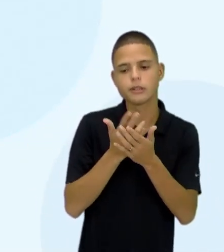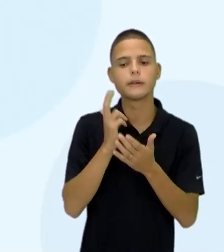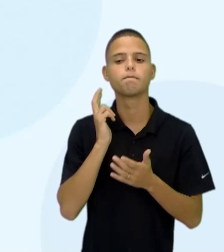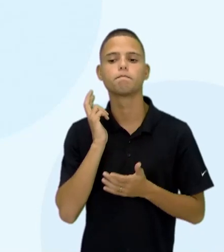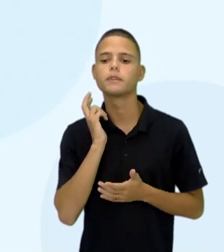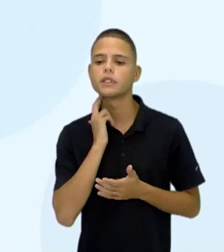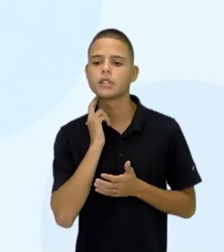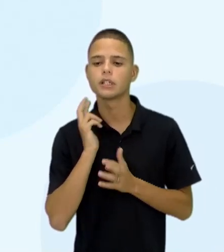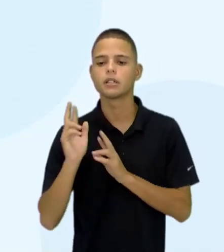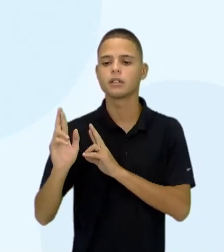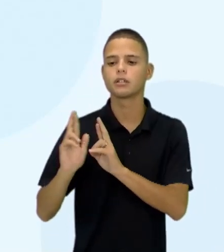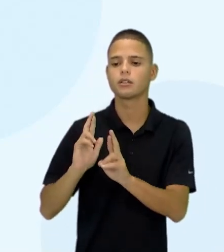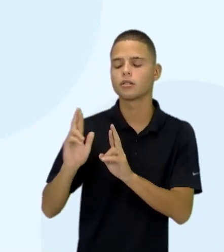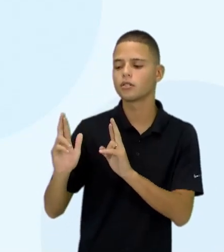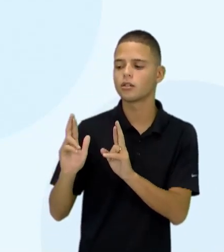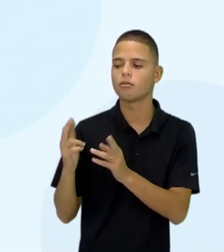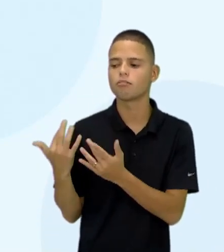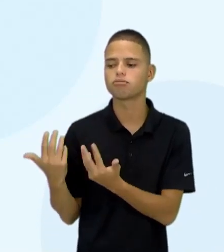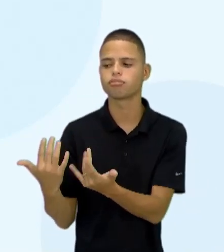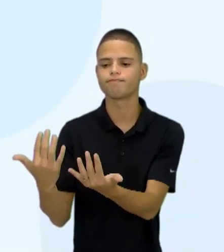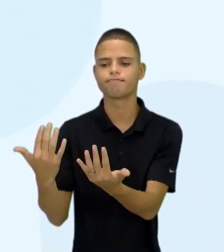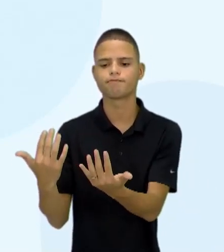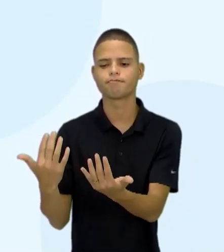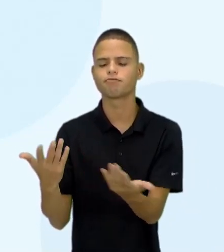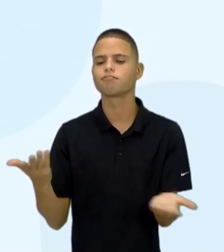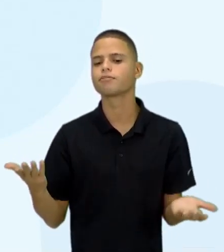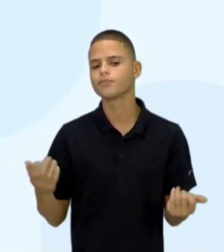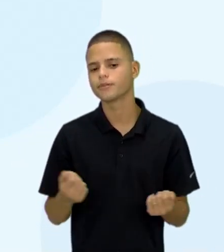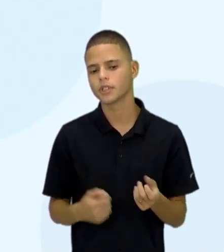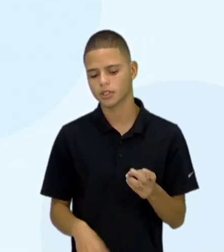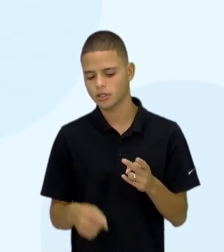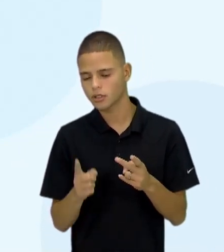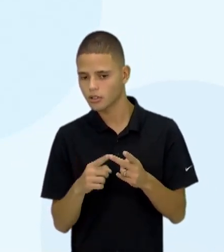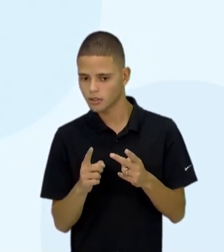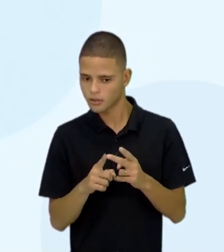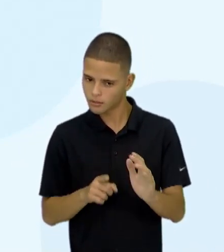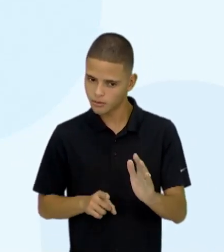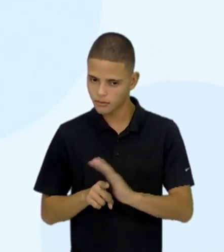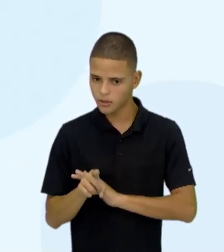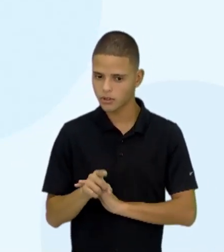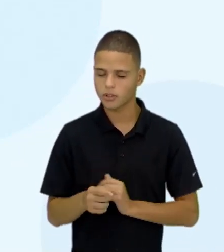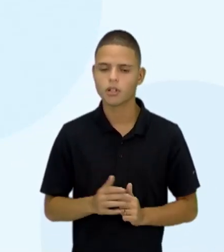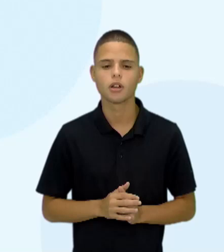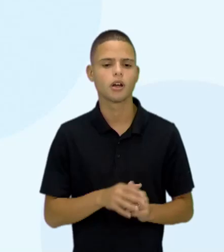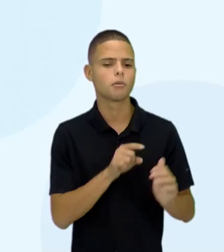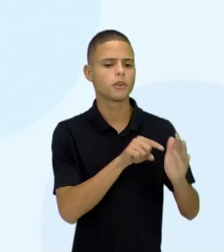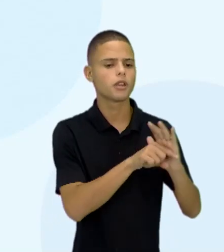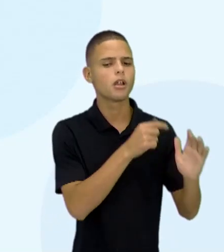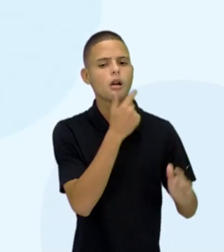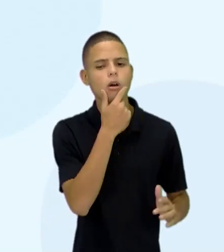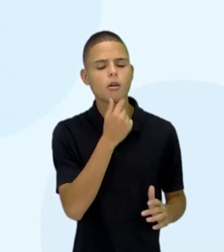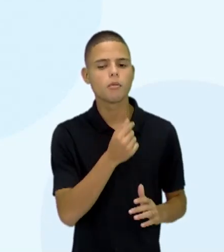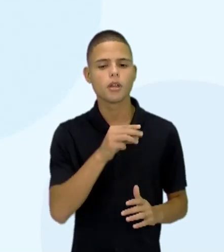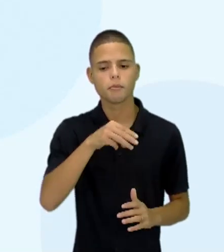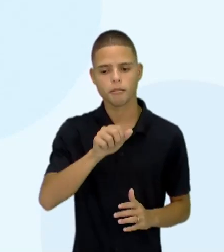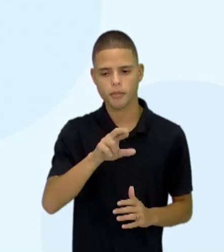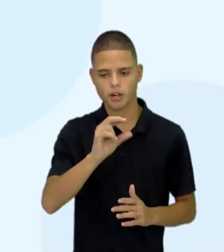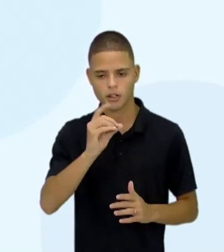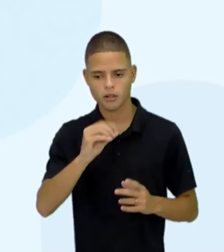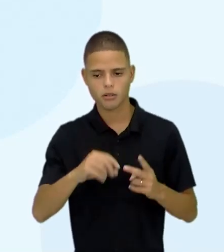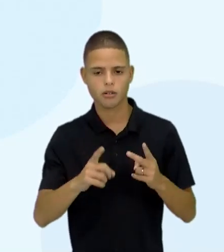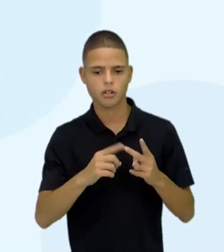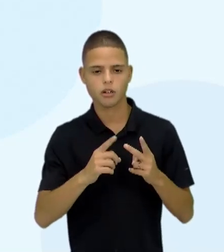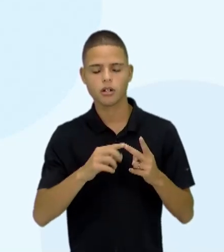suas relações com plantas? Segunda questão. Quanto à pesquisa, o que dizem os professores Marco Melo